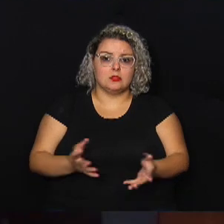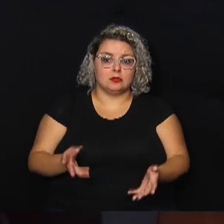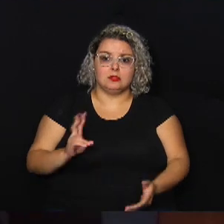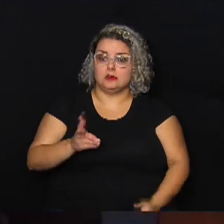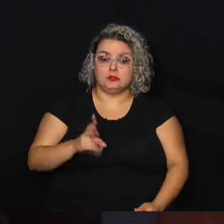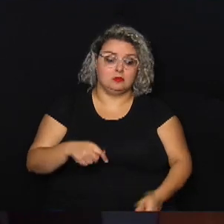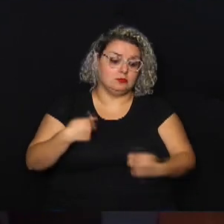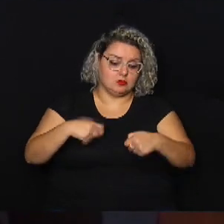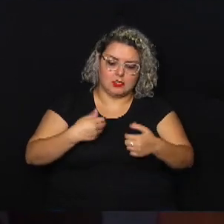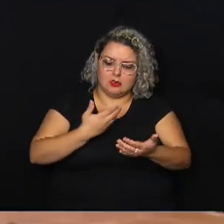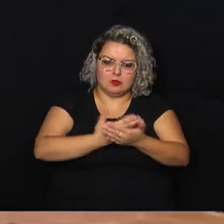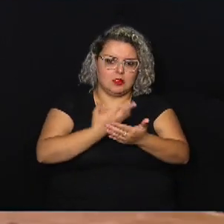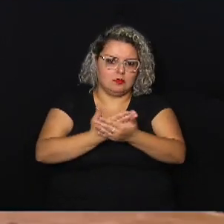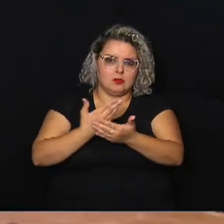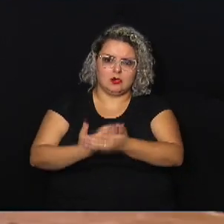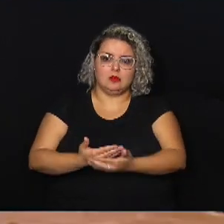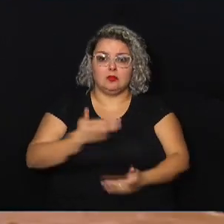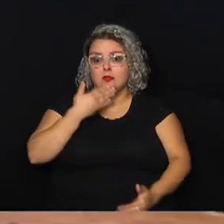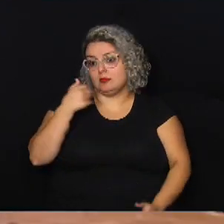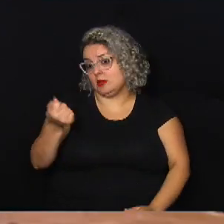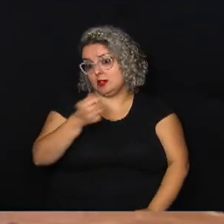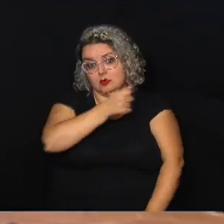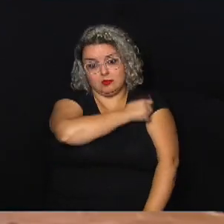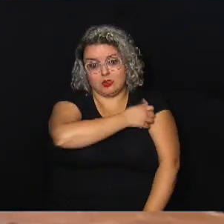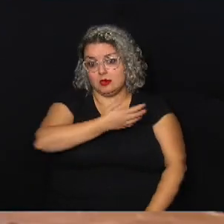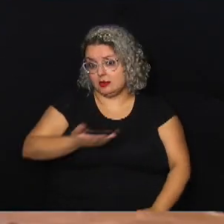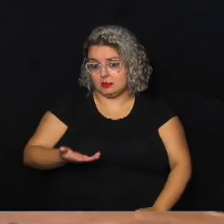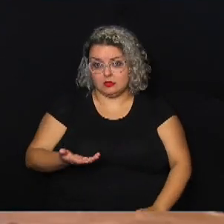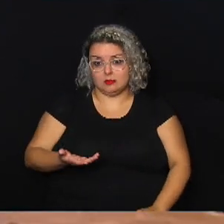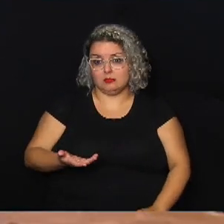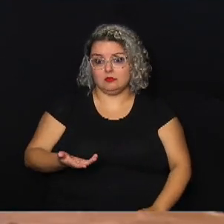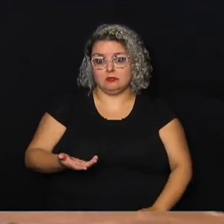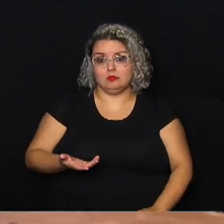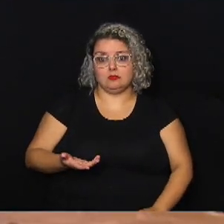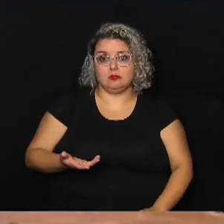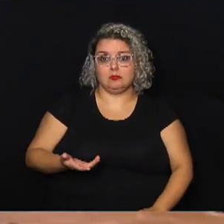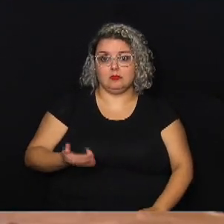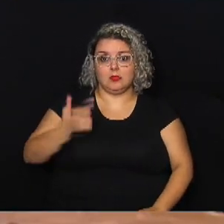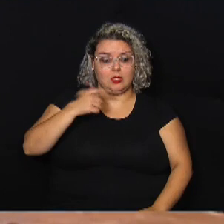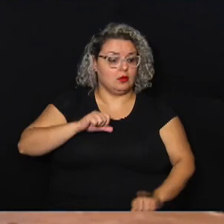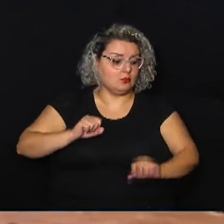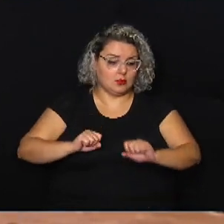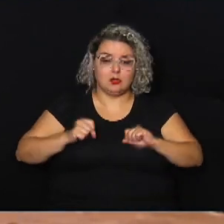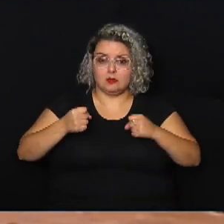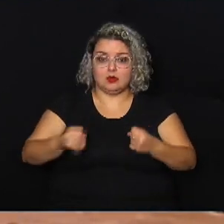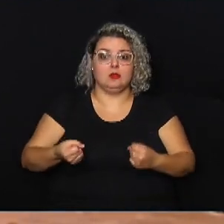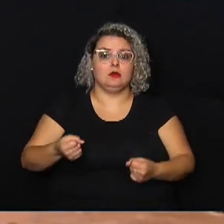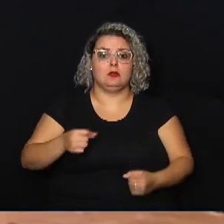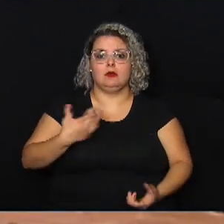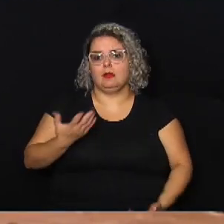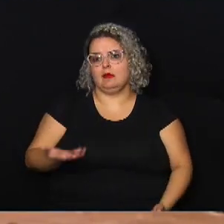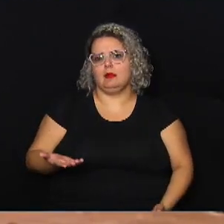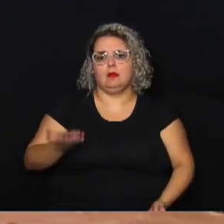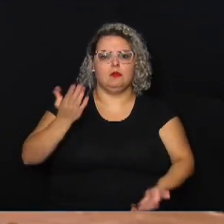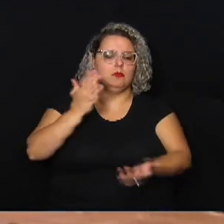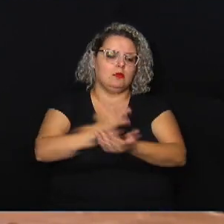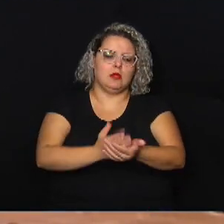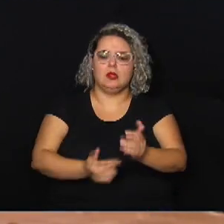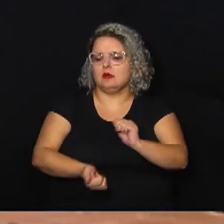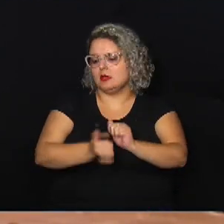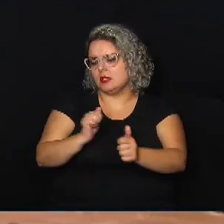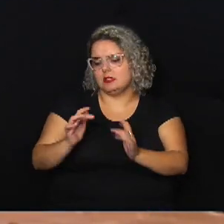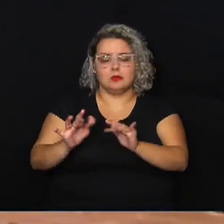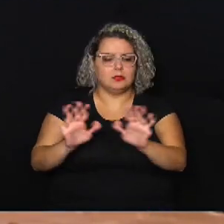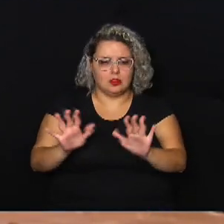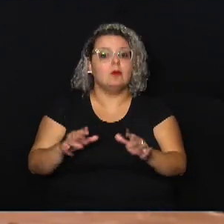estudar. Sempre fui o melhor aluno da sala, sem falsa modéstia. Porque eu esforçava. Não que eu deixasse de jogar futebol, namorar, nem nada.